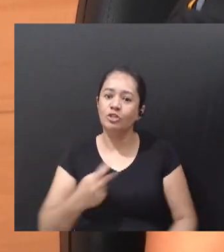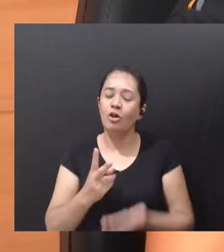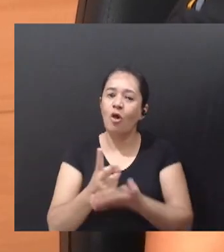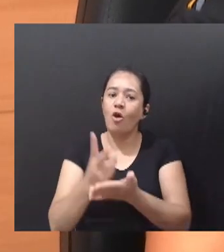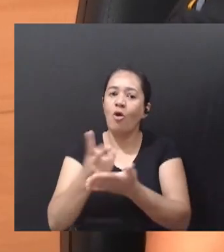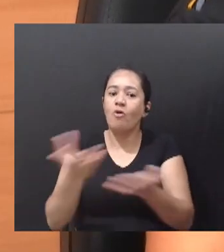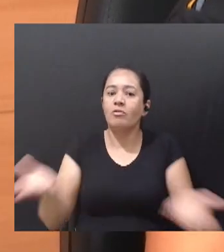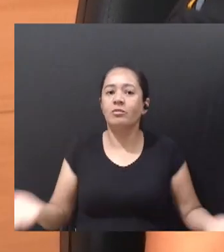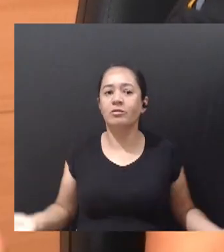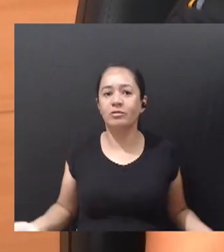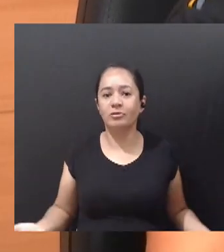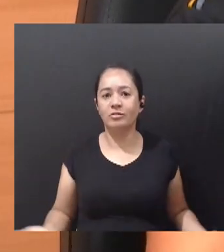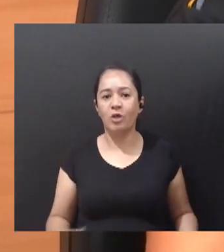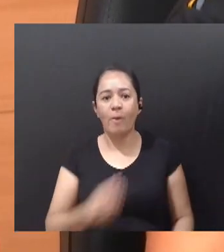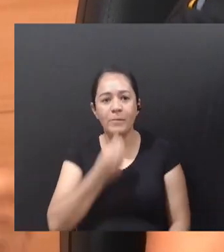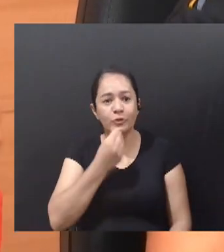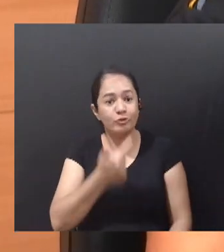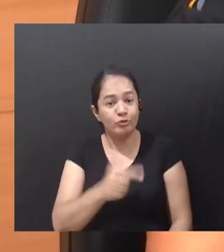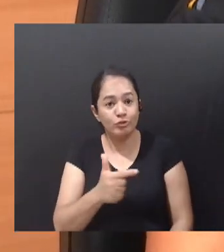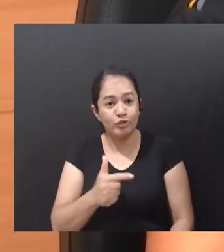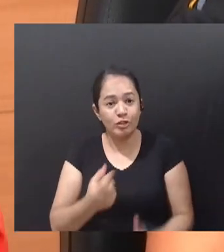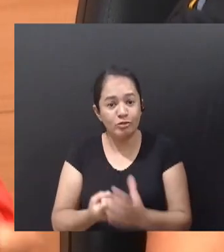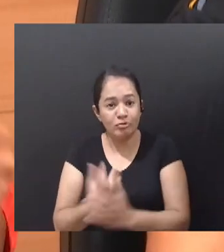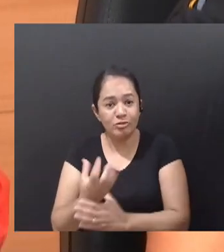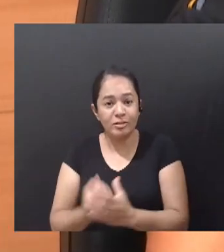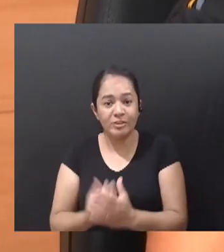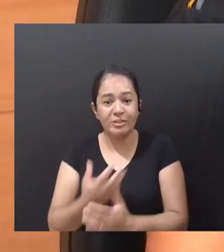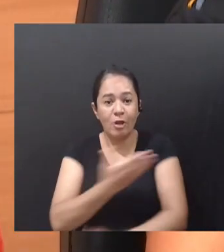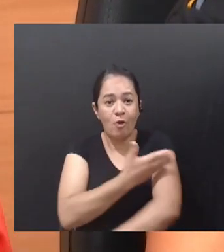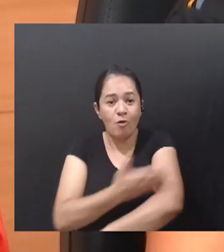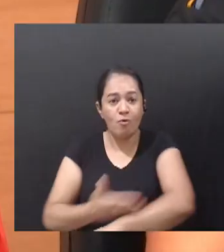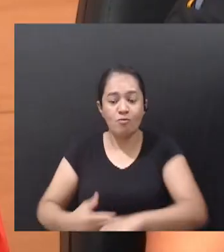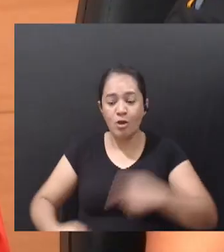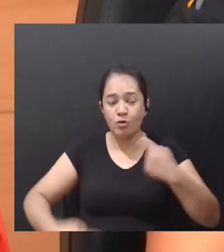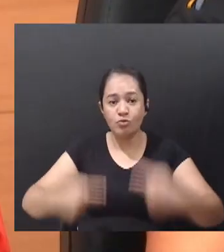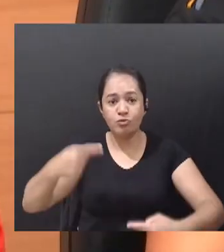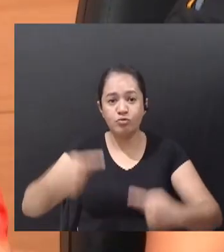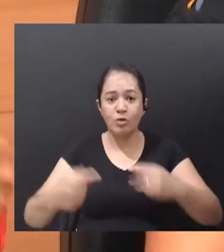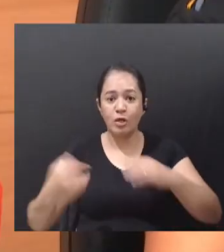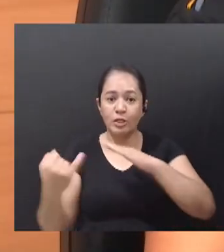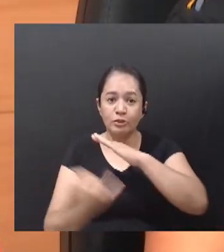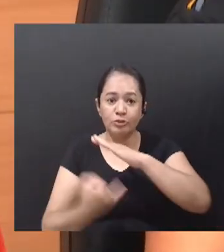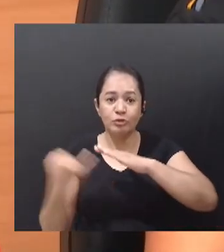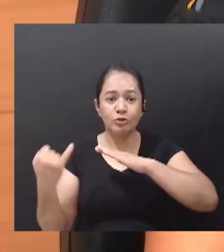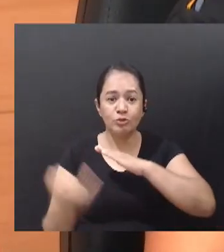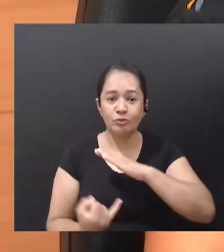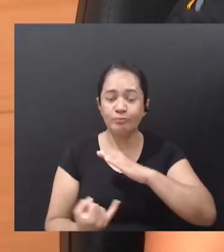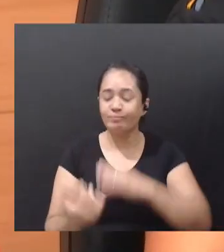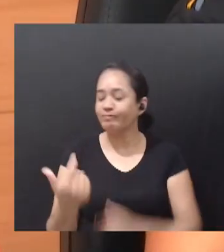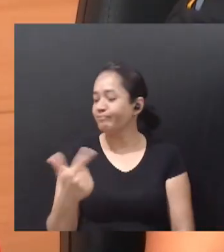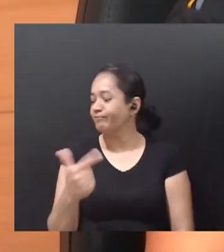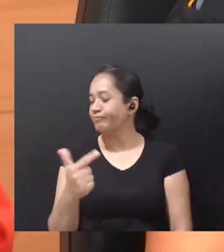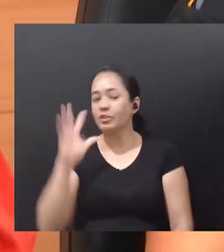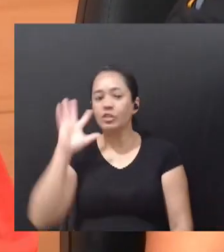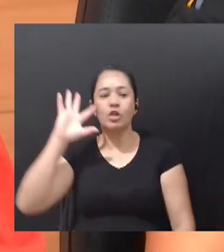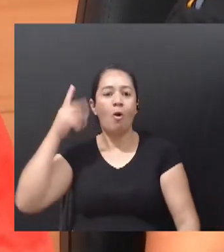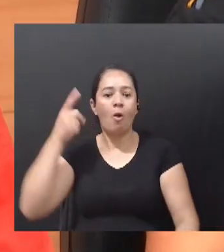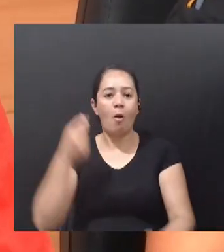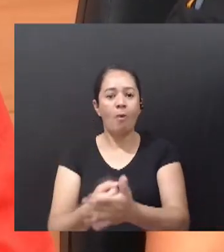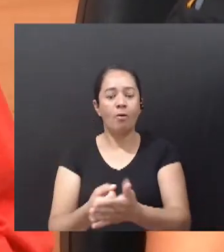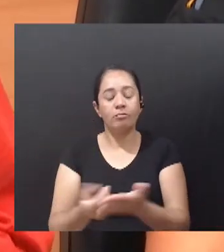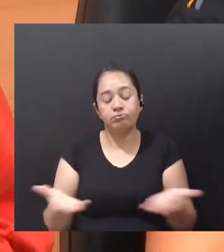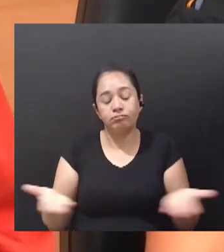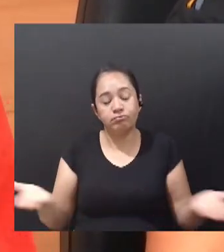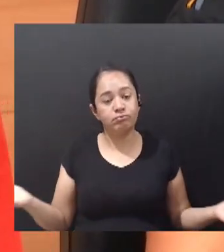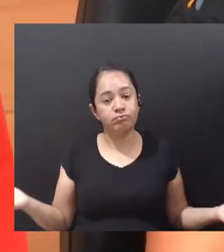uma oportunidade de construir uma tradição política, institucional, de decisão, portanto, a